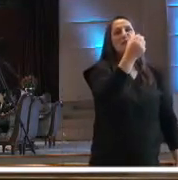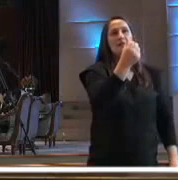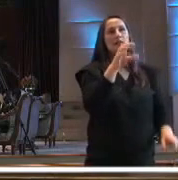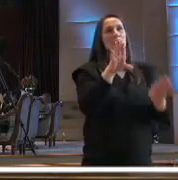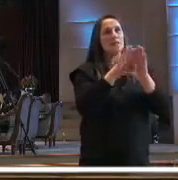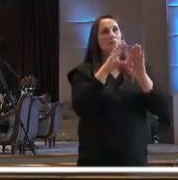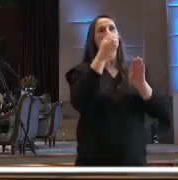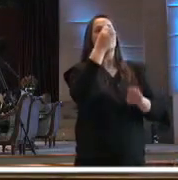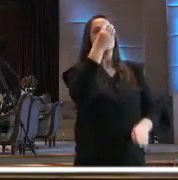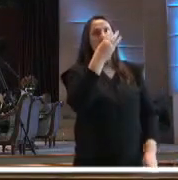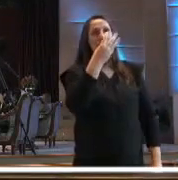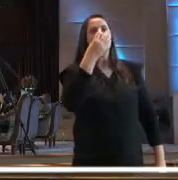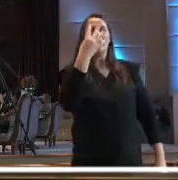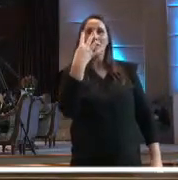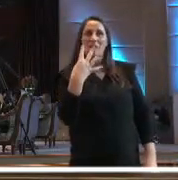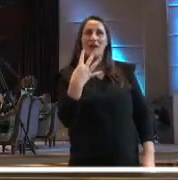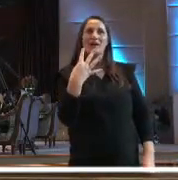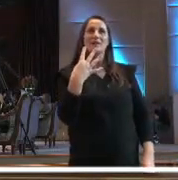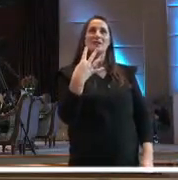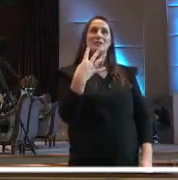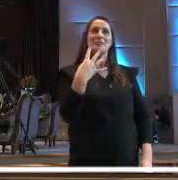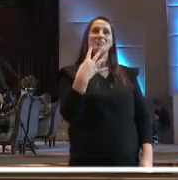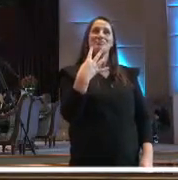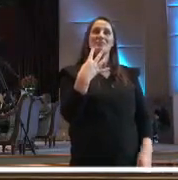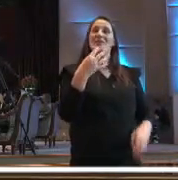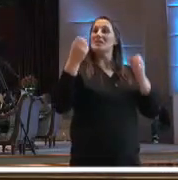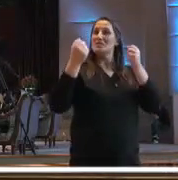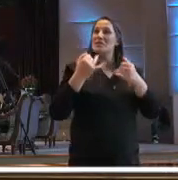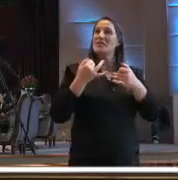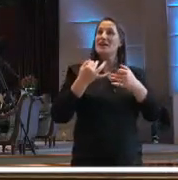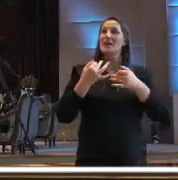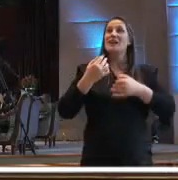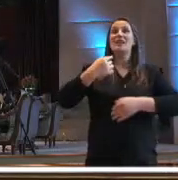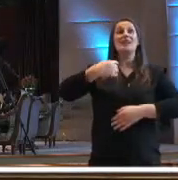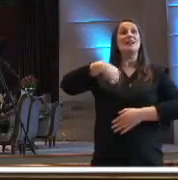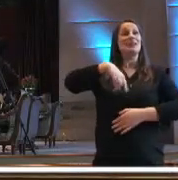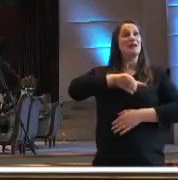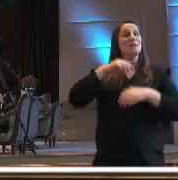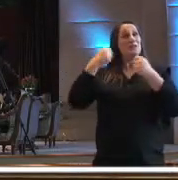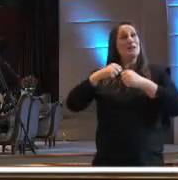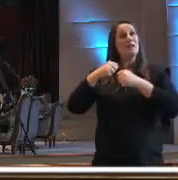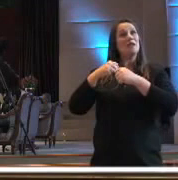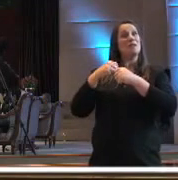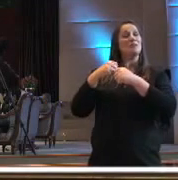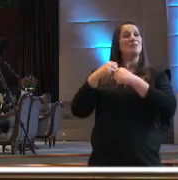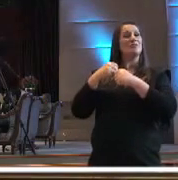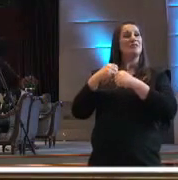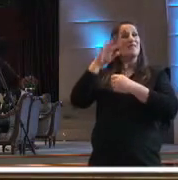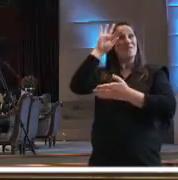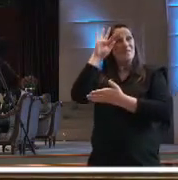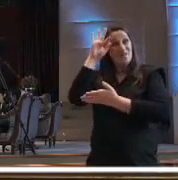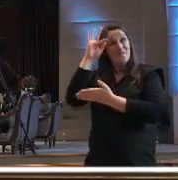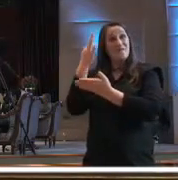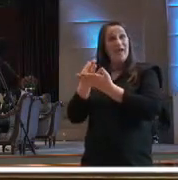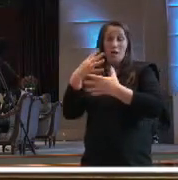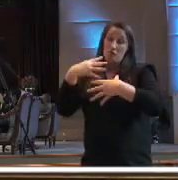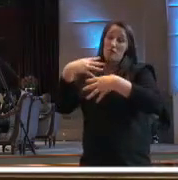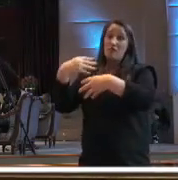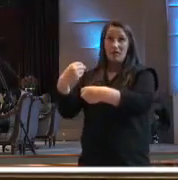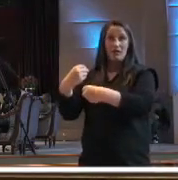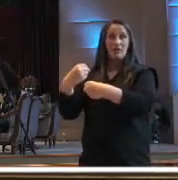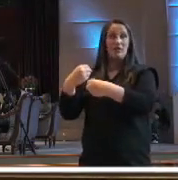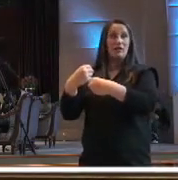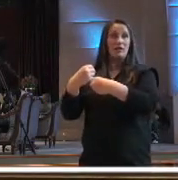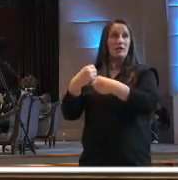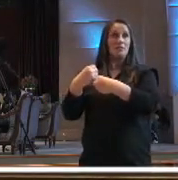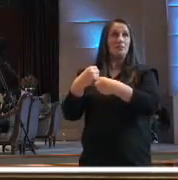a ter fé, eu vou aprender a ter confiança. Por quê? Porque ele foi acolhido nos braços do Pai eterno.